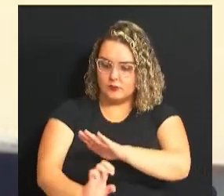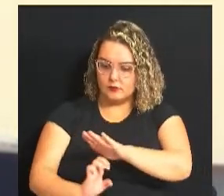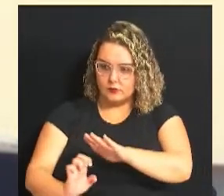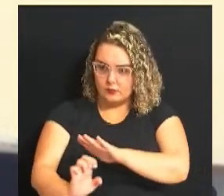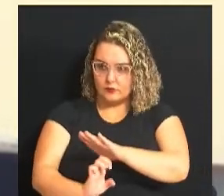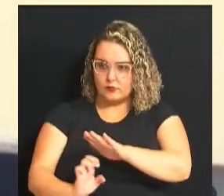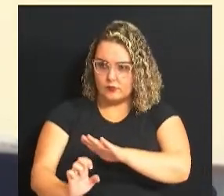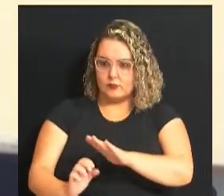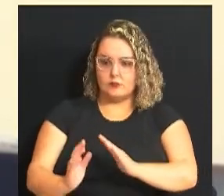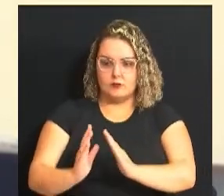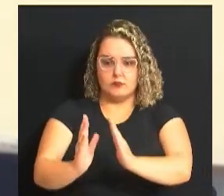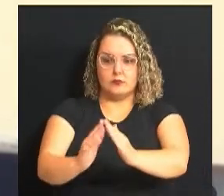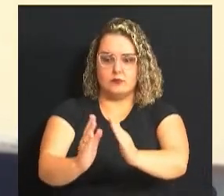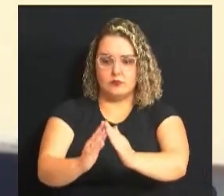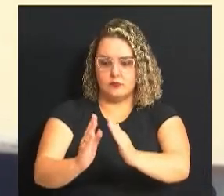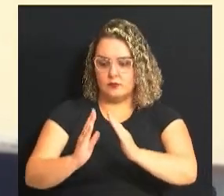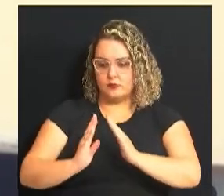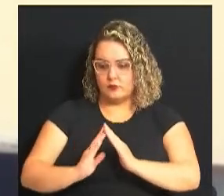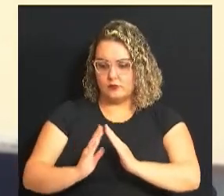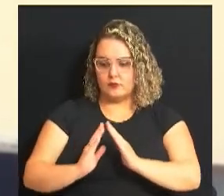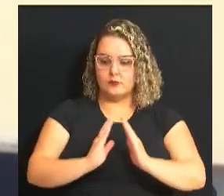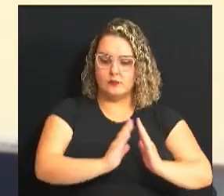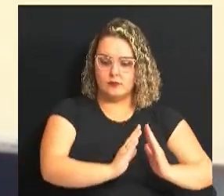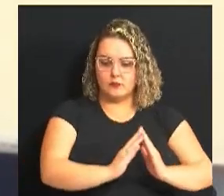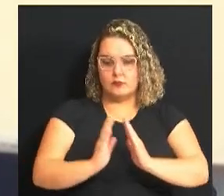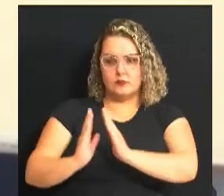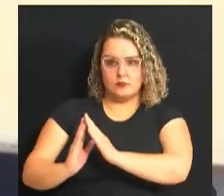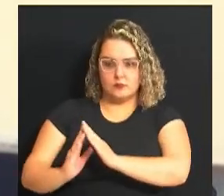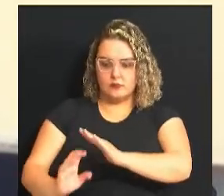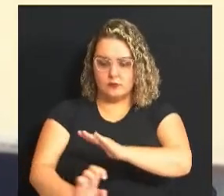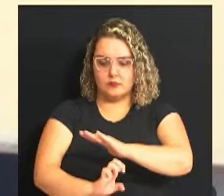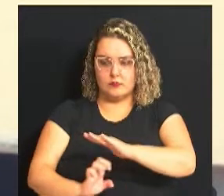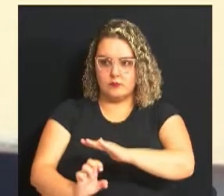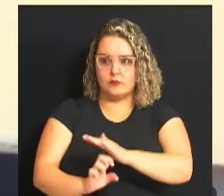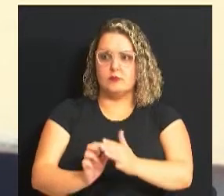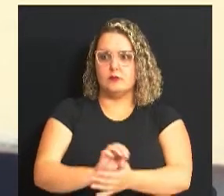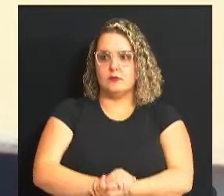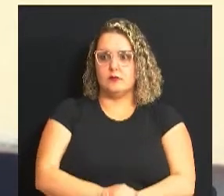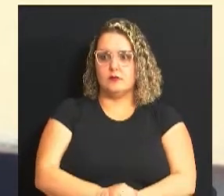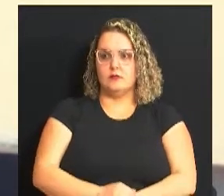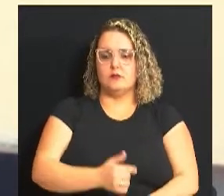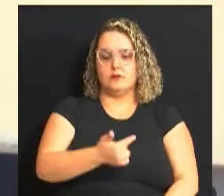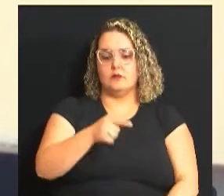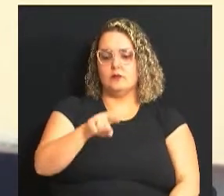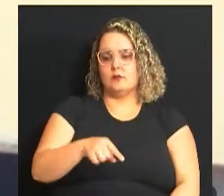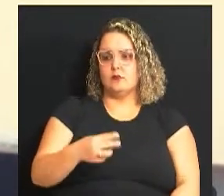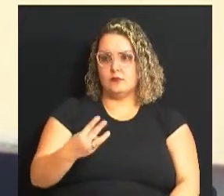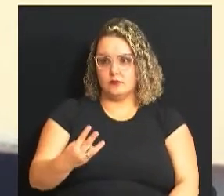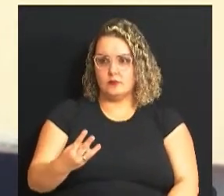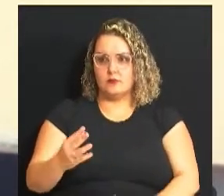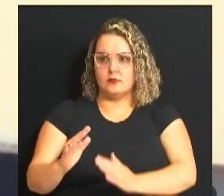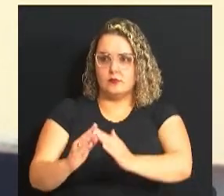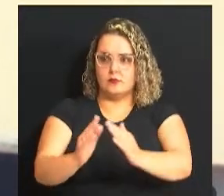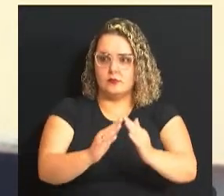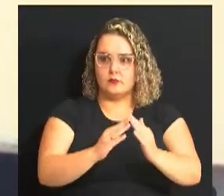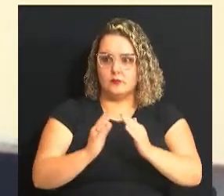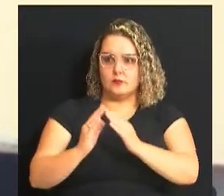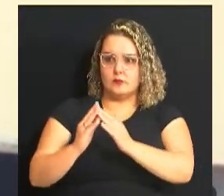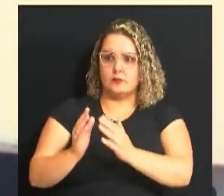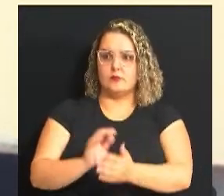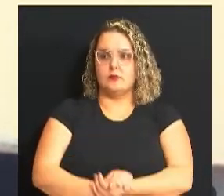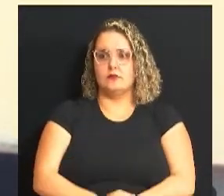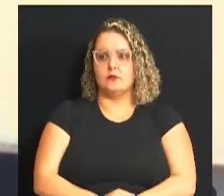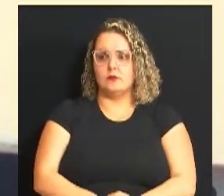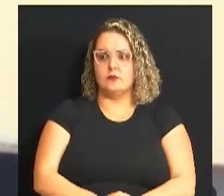de frente, tá? É uma proporção, não é tão grande assim, né? 2/3 dos vizinhos que terão que dar o ok